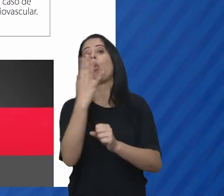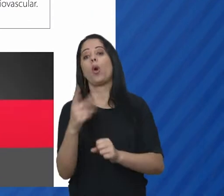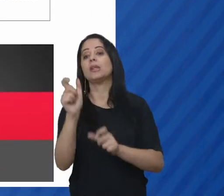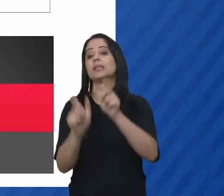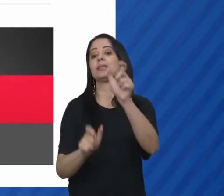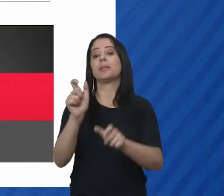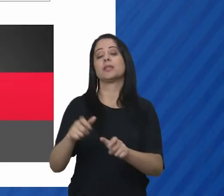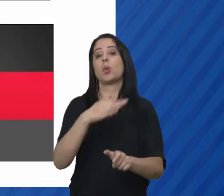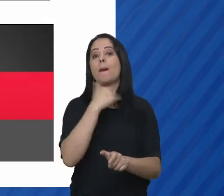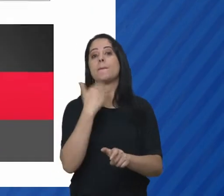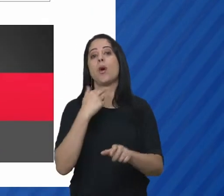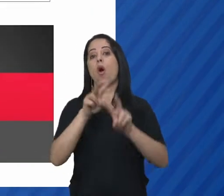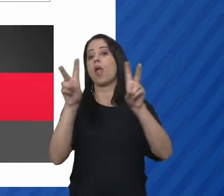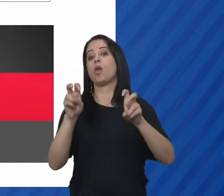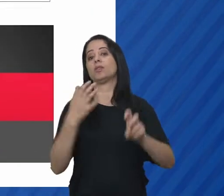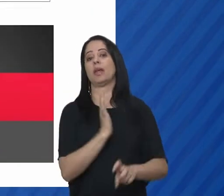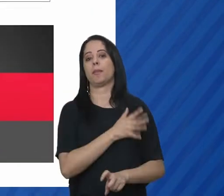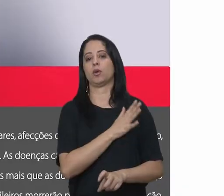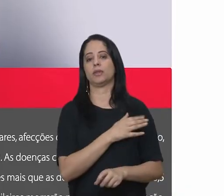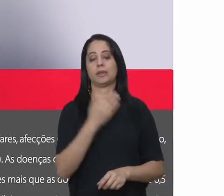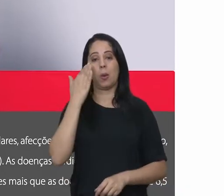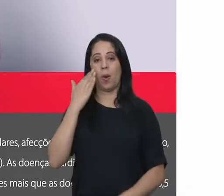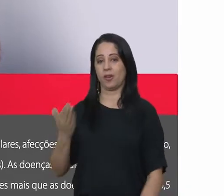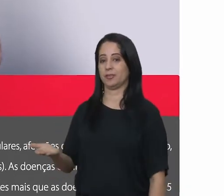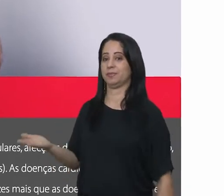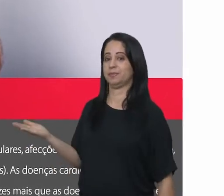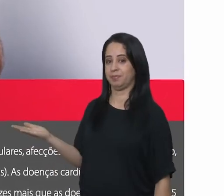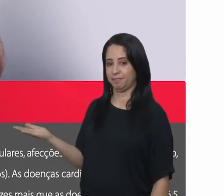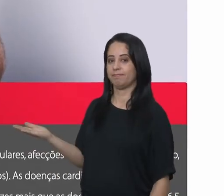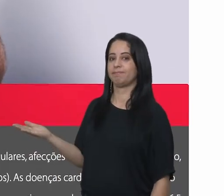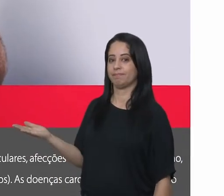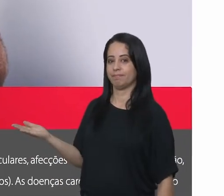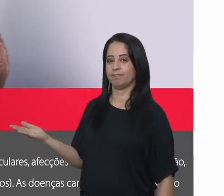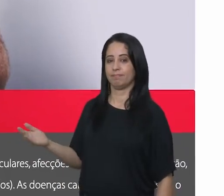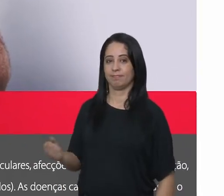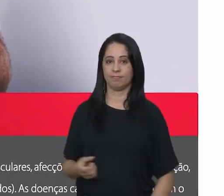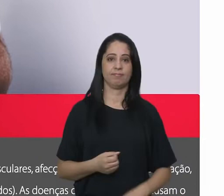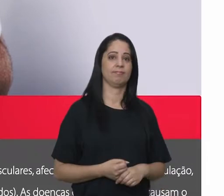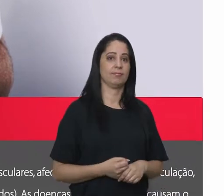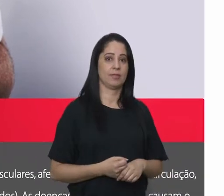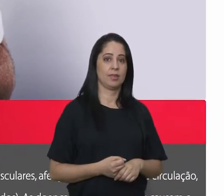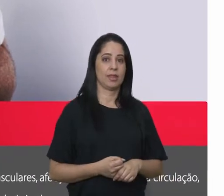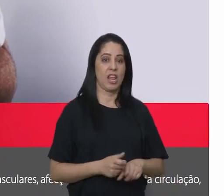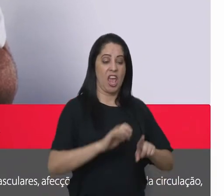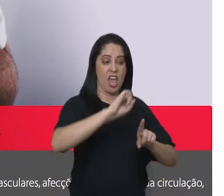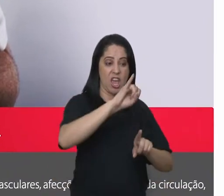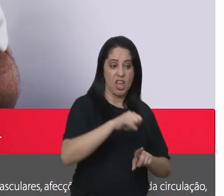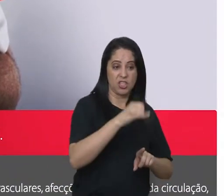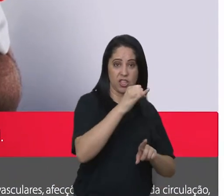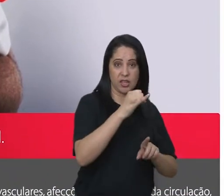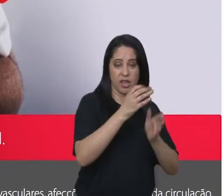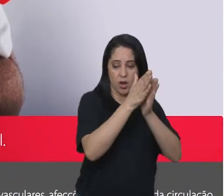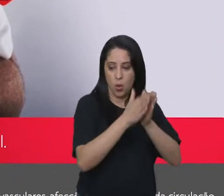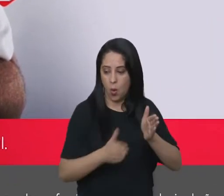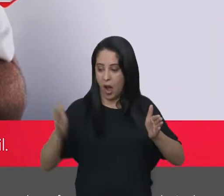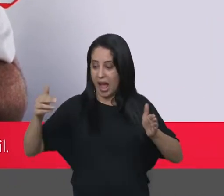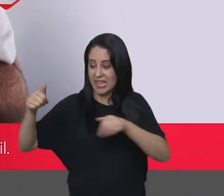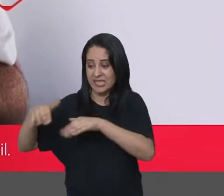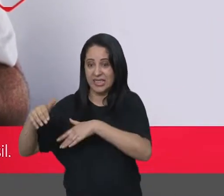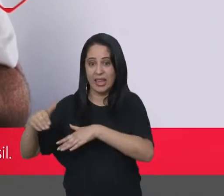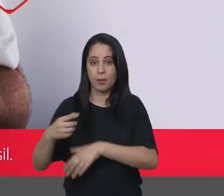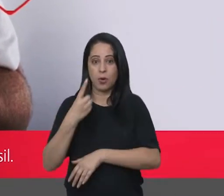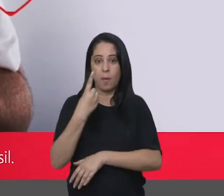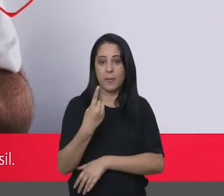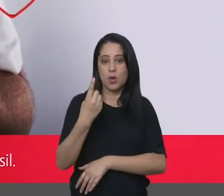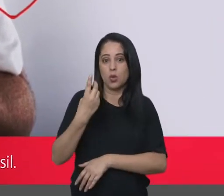cardiovasculares no país. Só para termos ideia, do início deste ano até a 4ª semana do mês de setembro, mais de